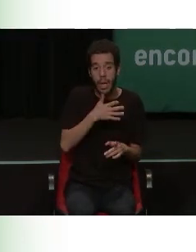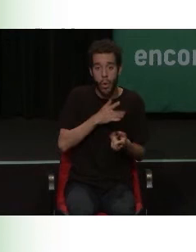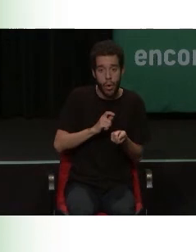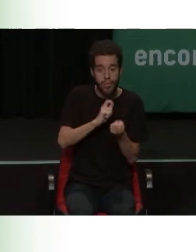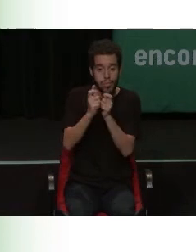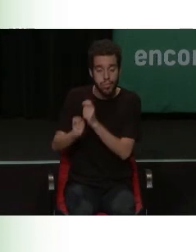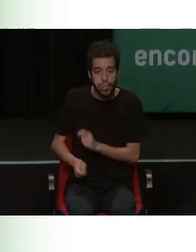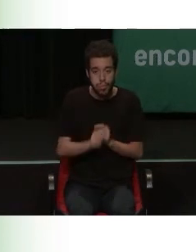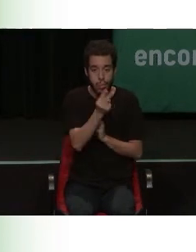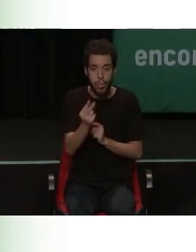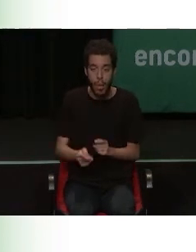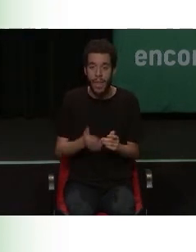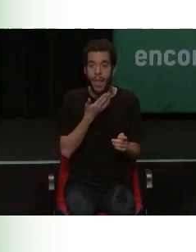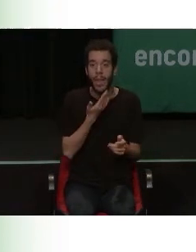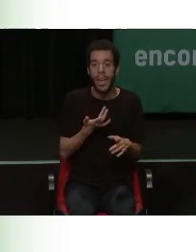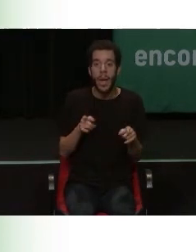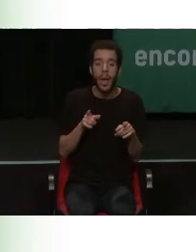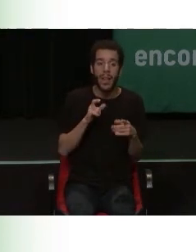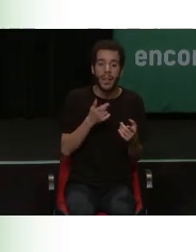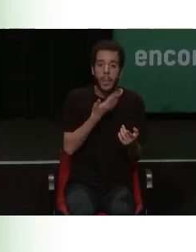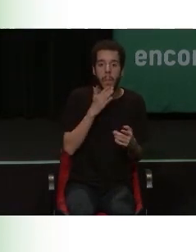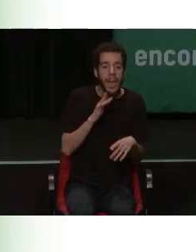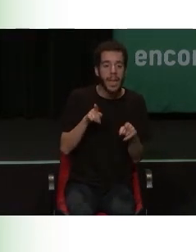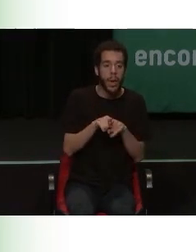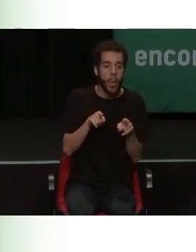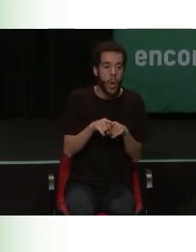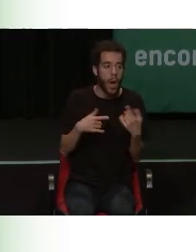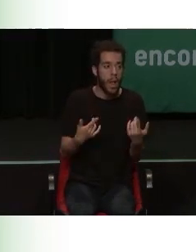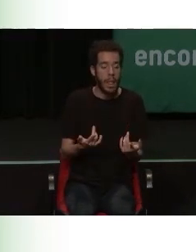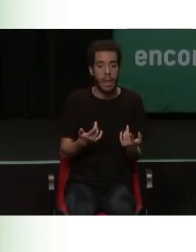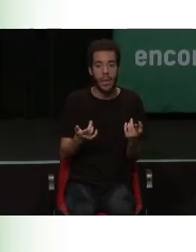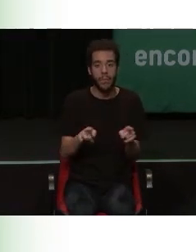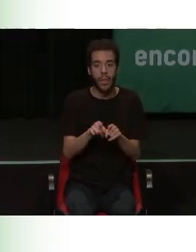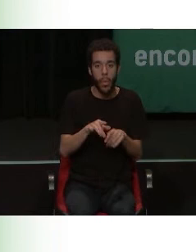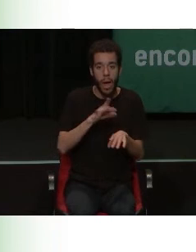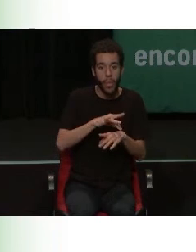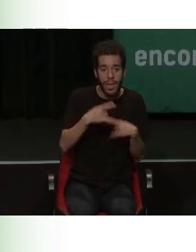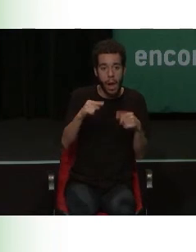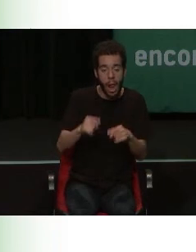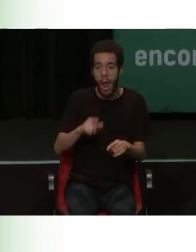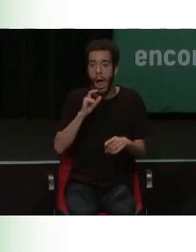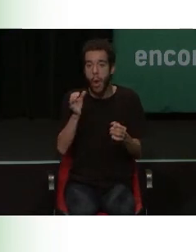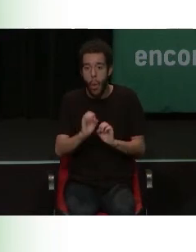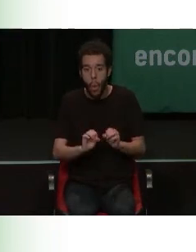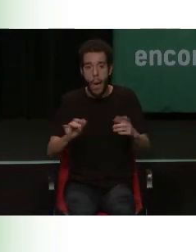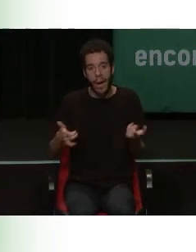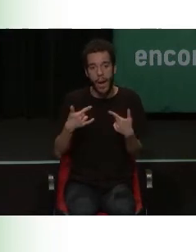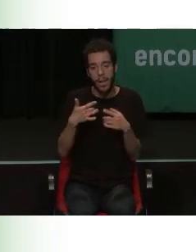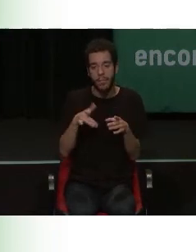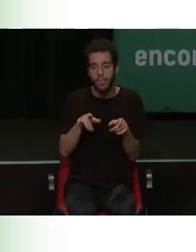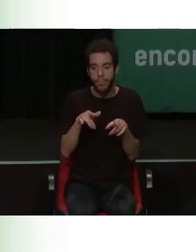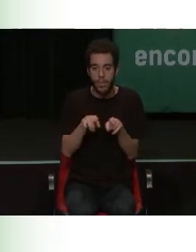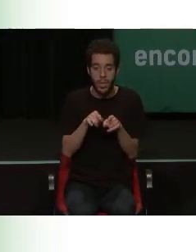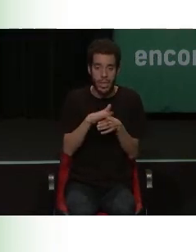ou não, ou com a quantidade de biomarcadores que são procurados, que são previamente imobilizados